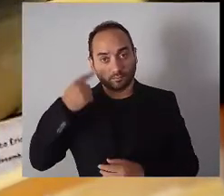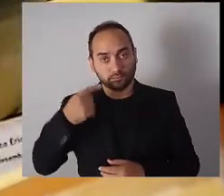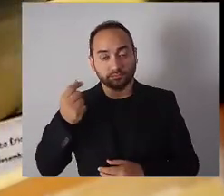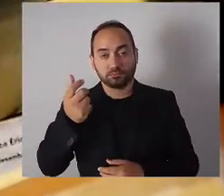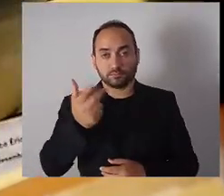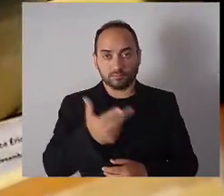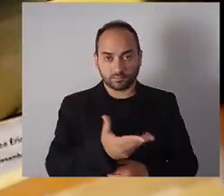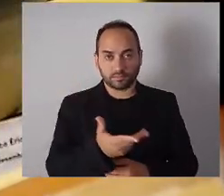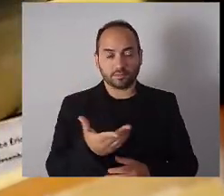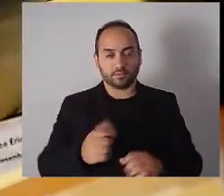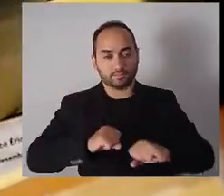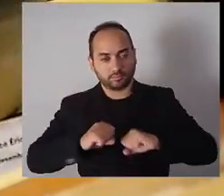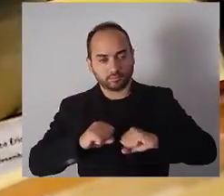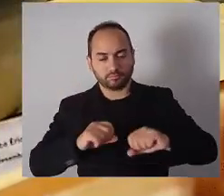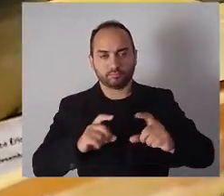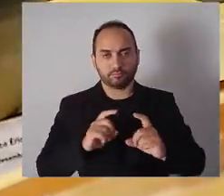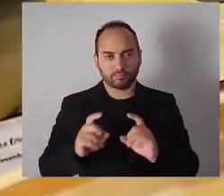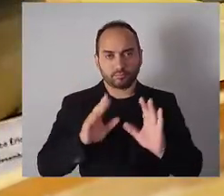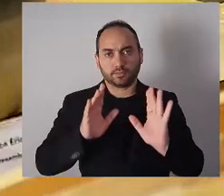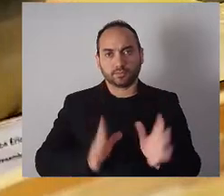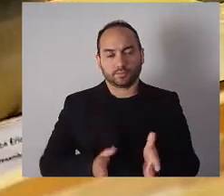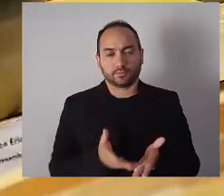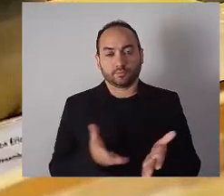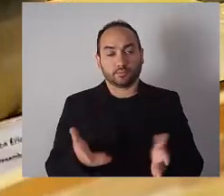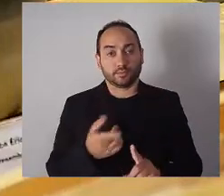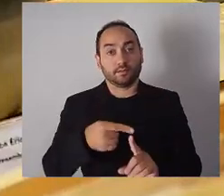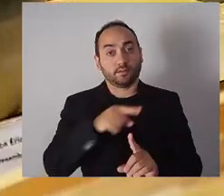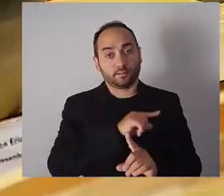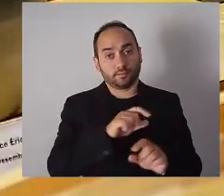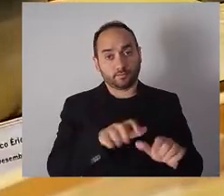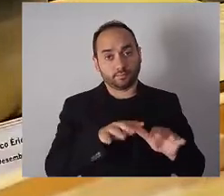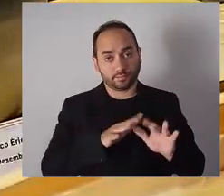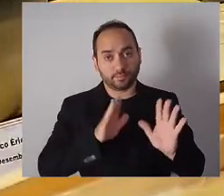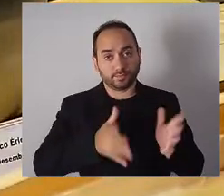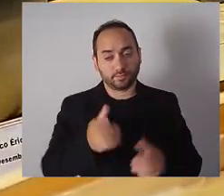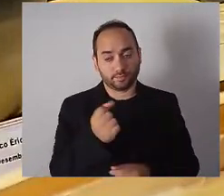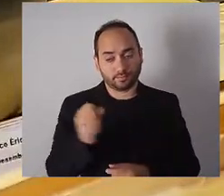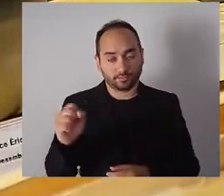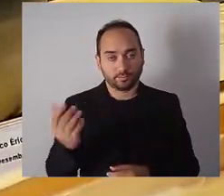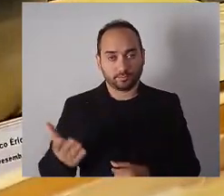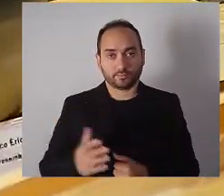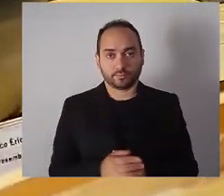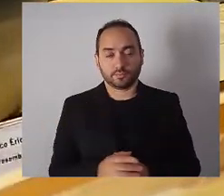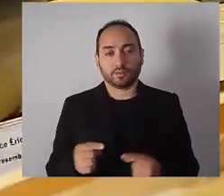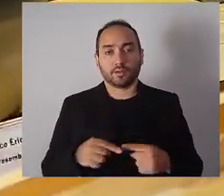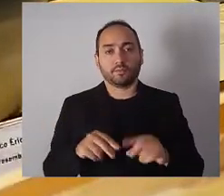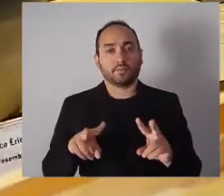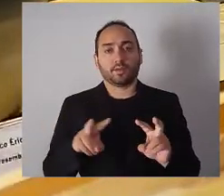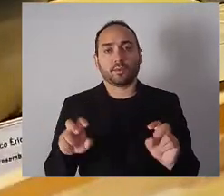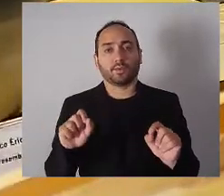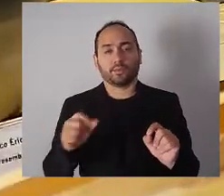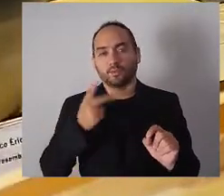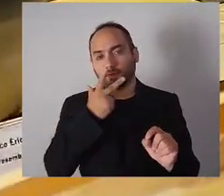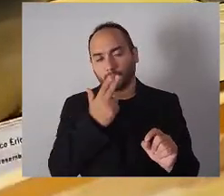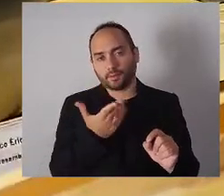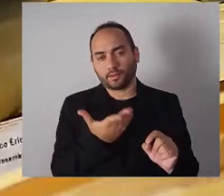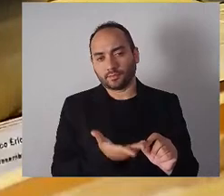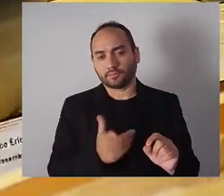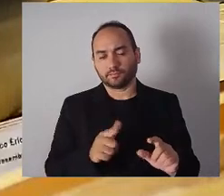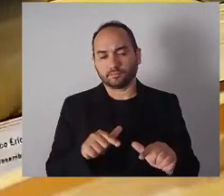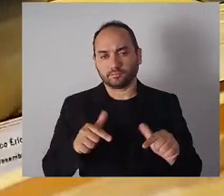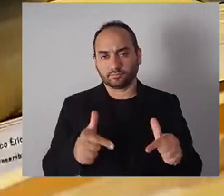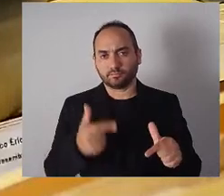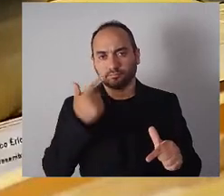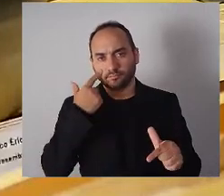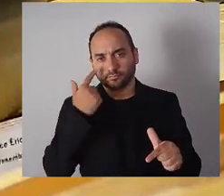advogados e debatido, inclusive por ocasião da sustentação, que diz respeito à tentativa